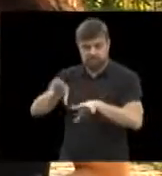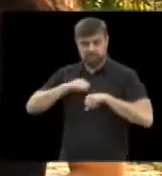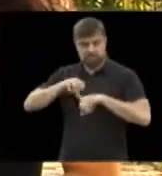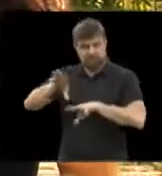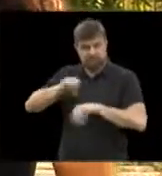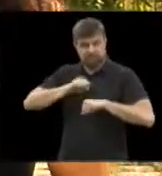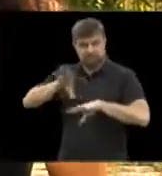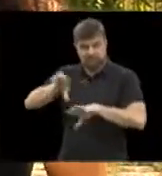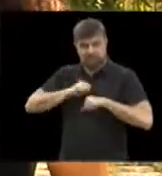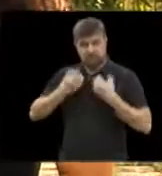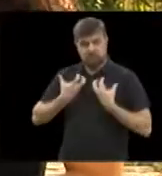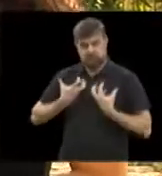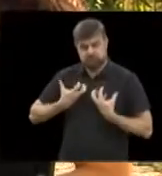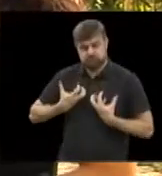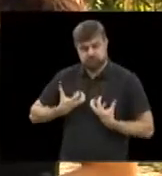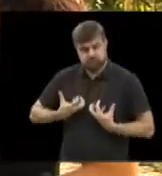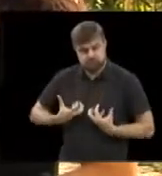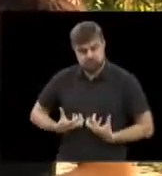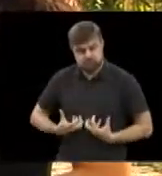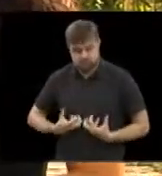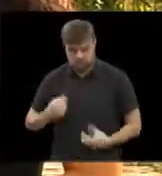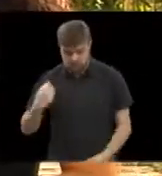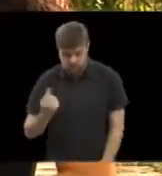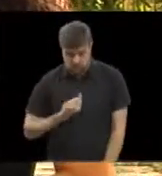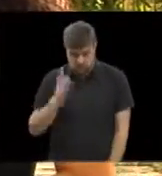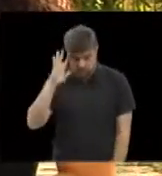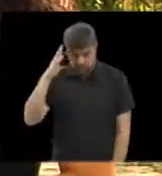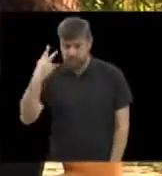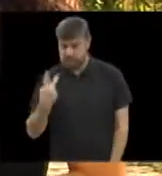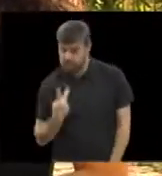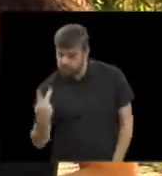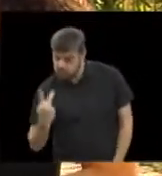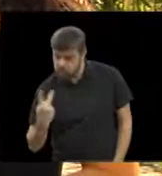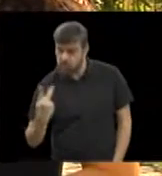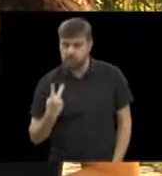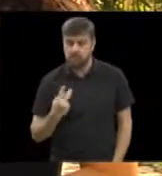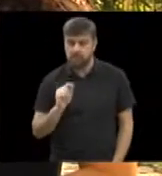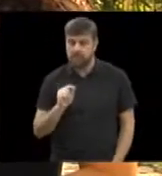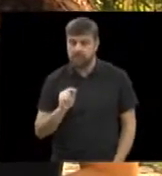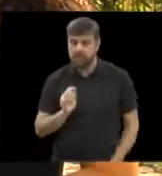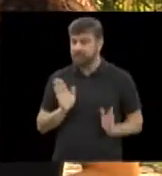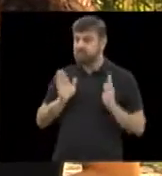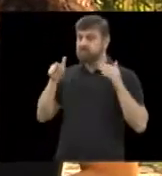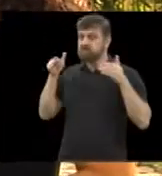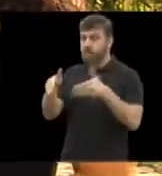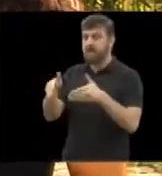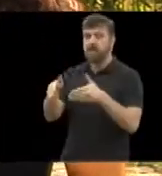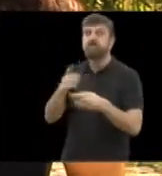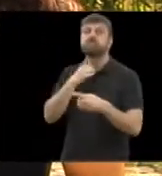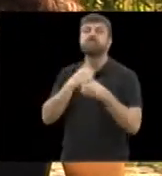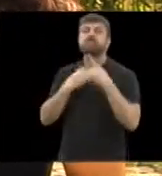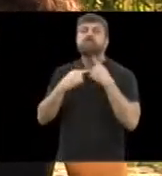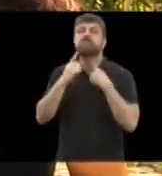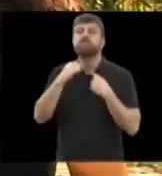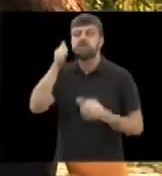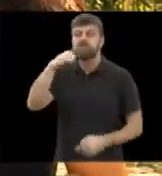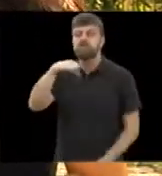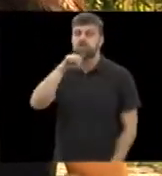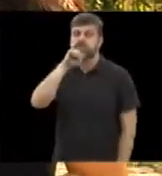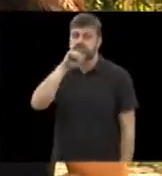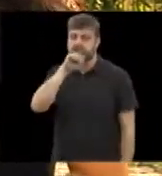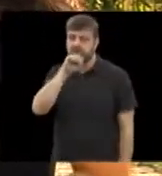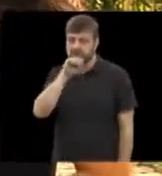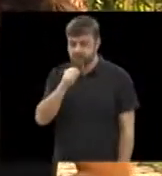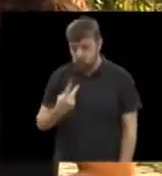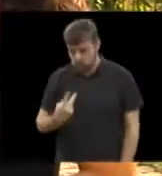todo esse estresse. E a gente decidiu em conjunto também como casal priorizar. Então, o que a gente quer nesse momento? A